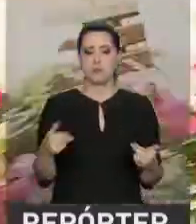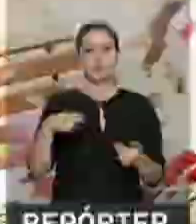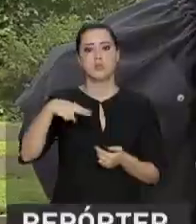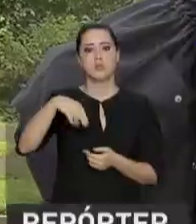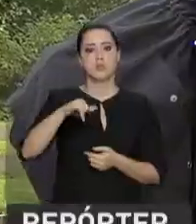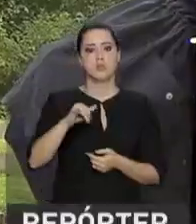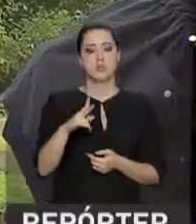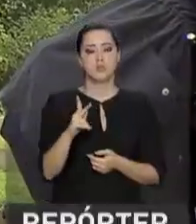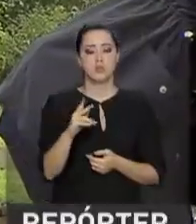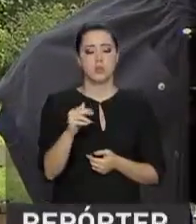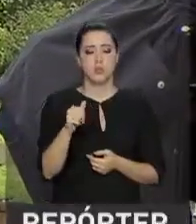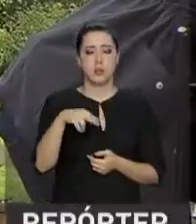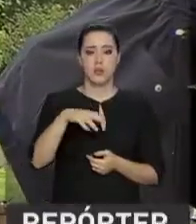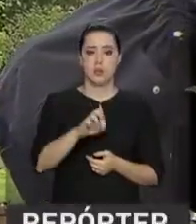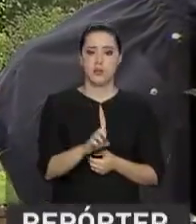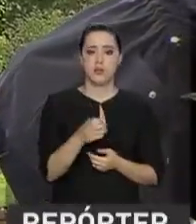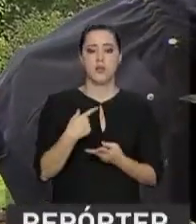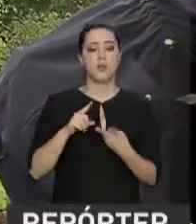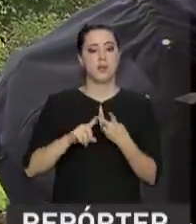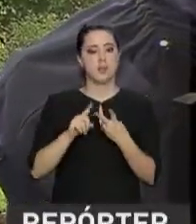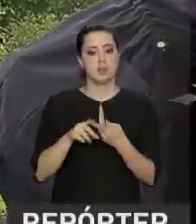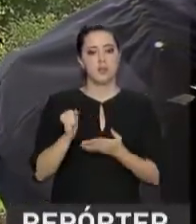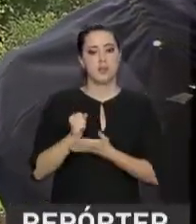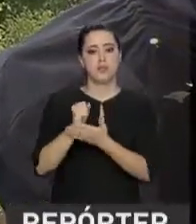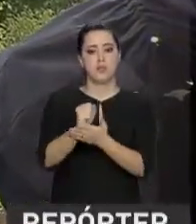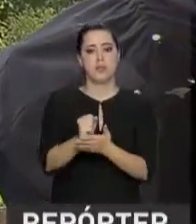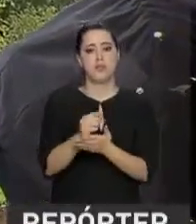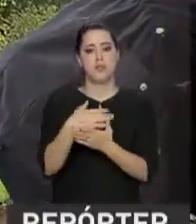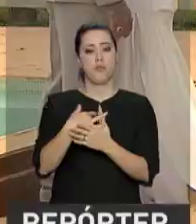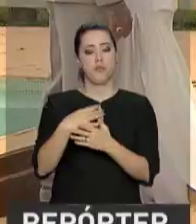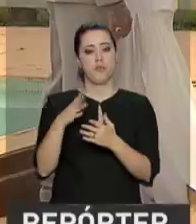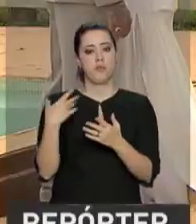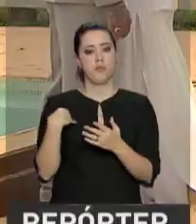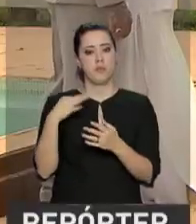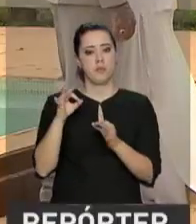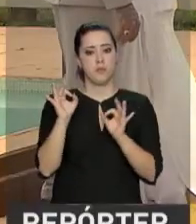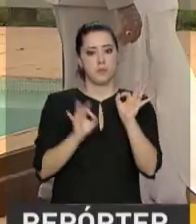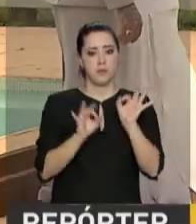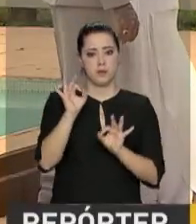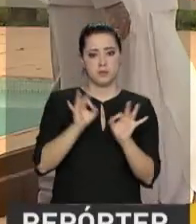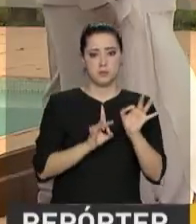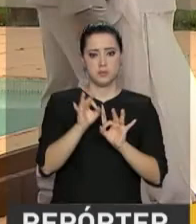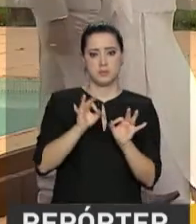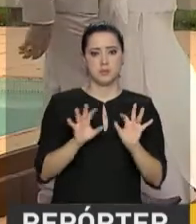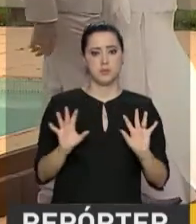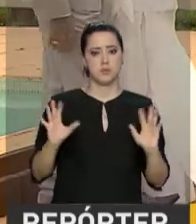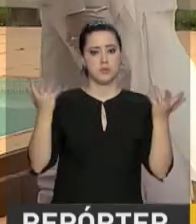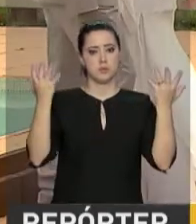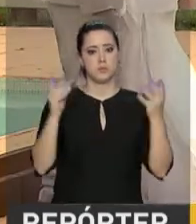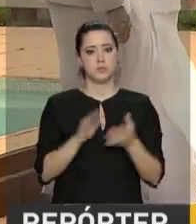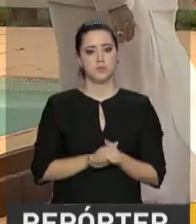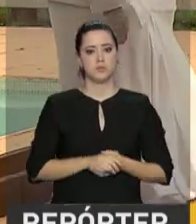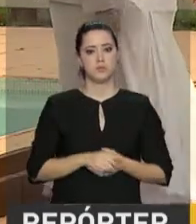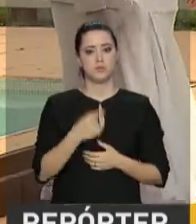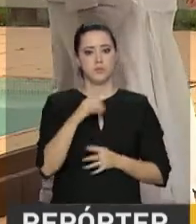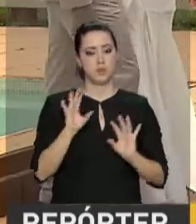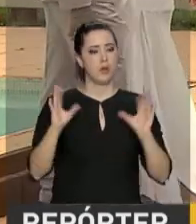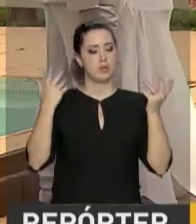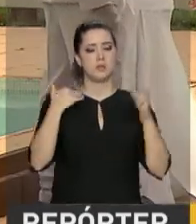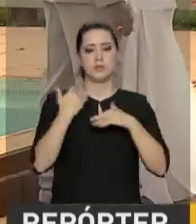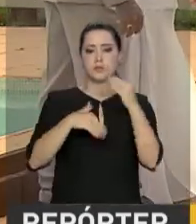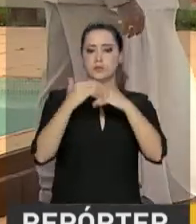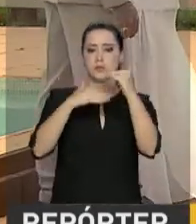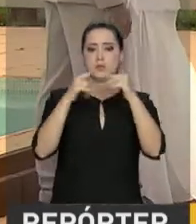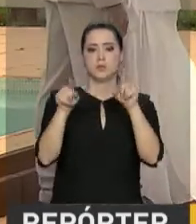naiane e fornecedora de decorações para eventos na casa de eventos ele é crescente em brasília é o